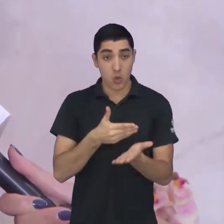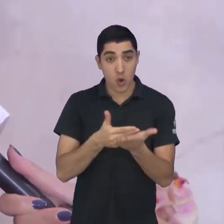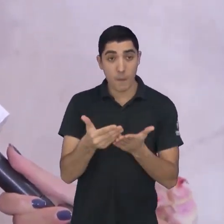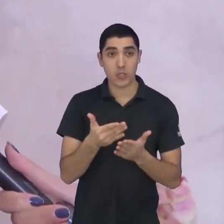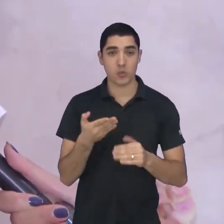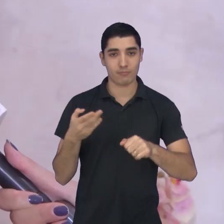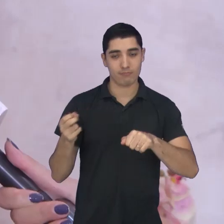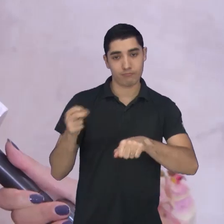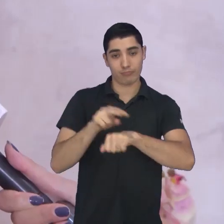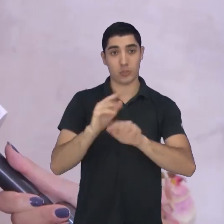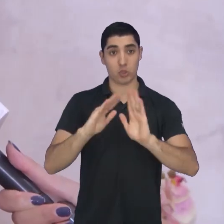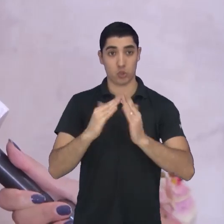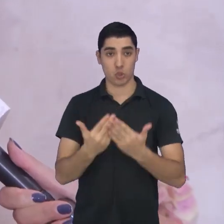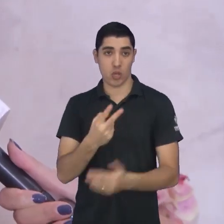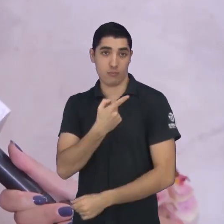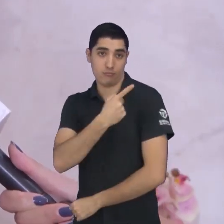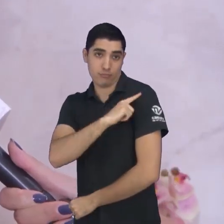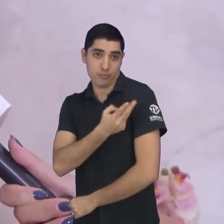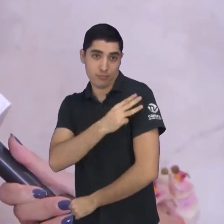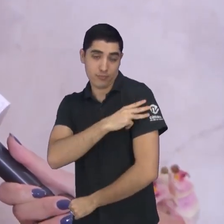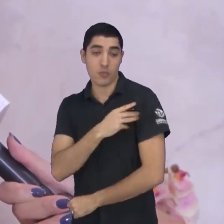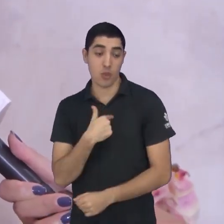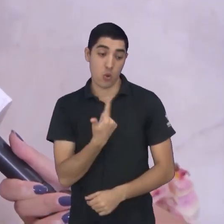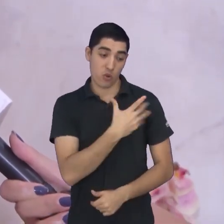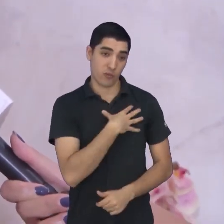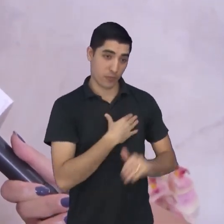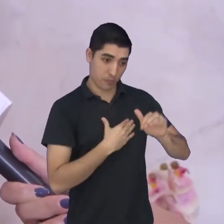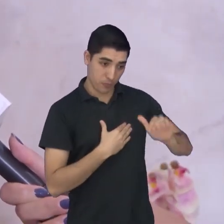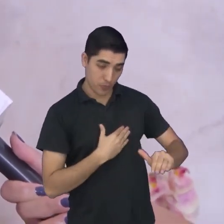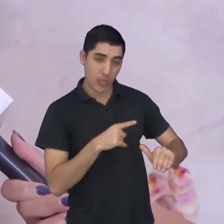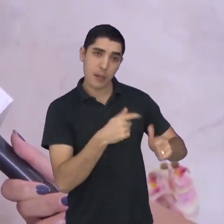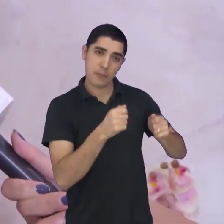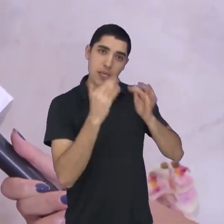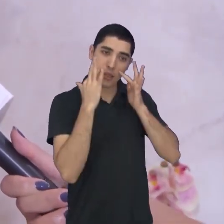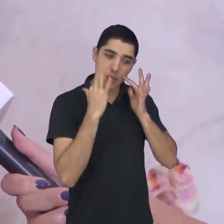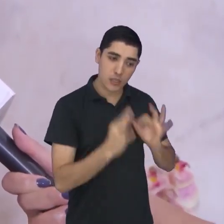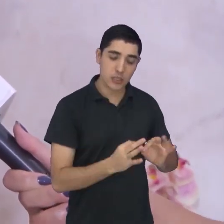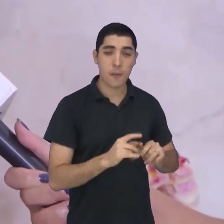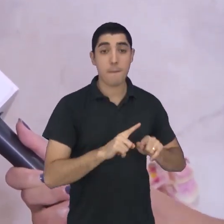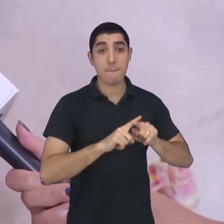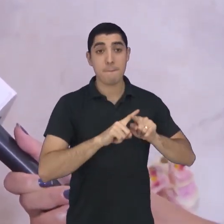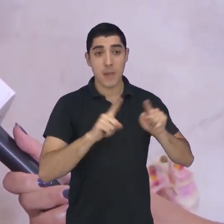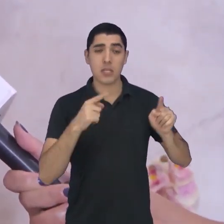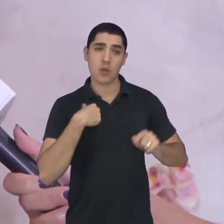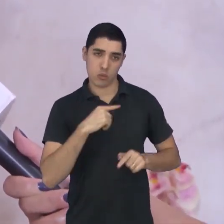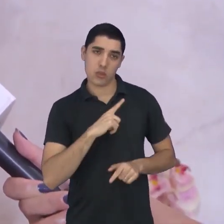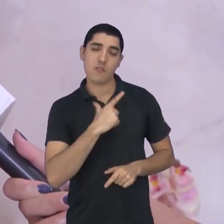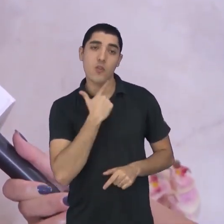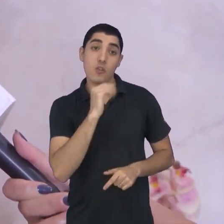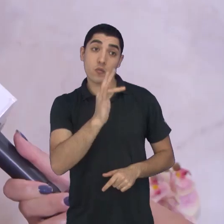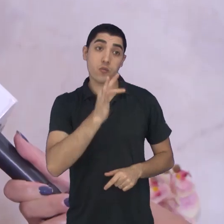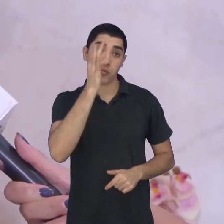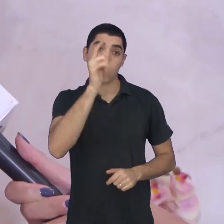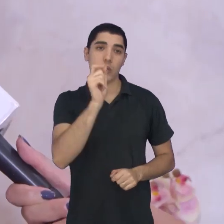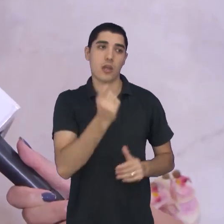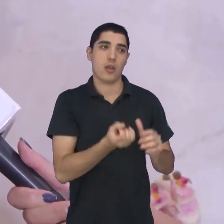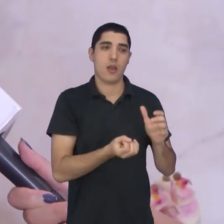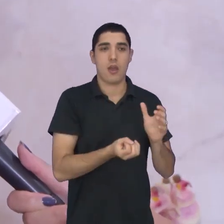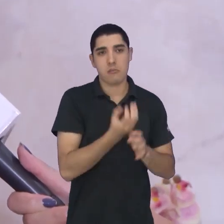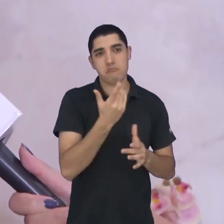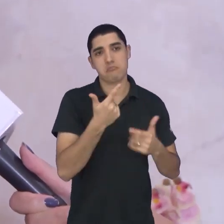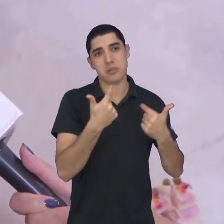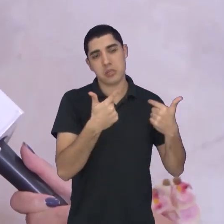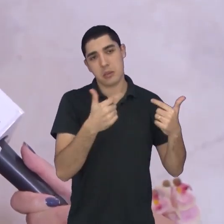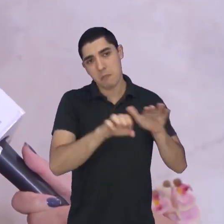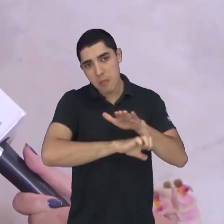médio, então estou auxiliando ele. O menor precisa de atenção também, porém eu tenho vontade, sim, ou de empreender em algo, com prestação de serviço,